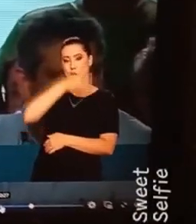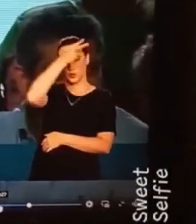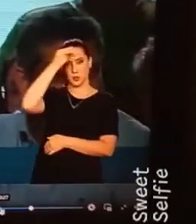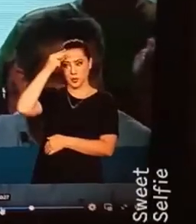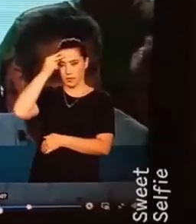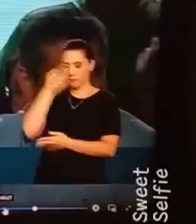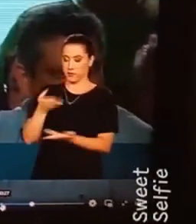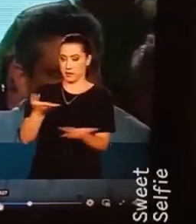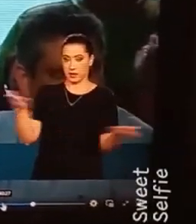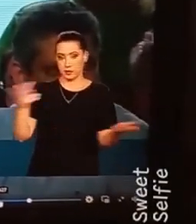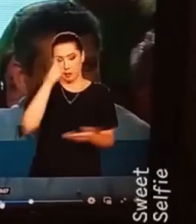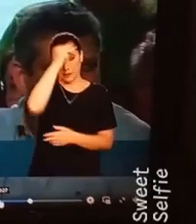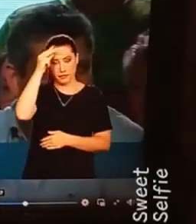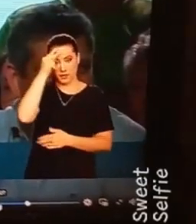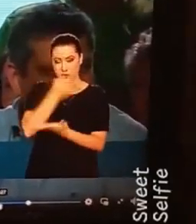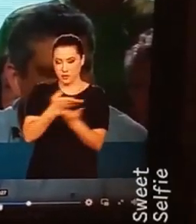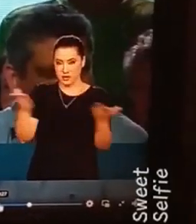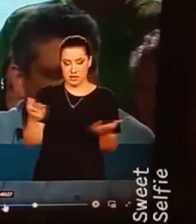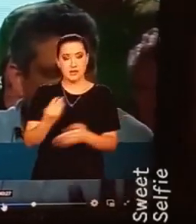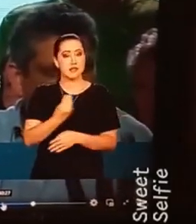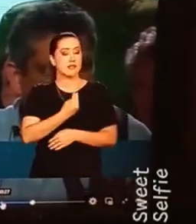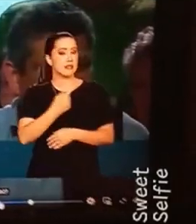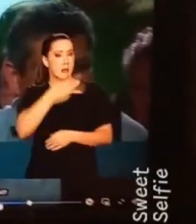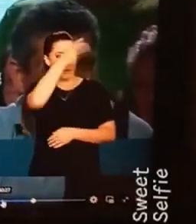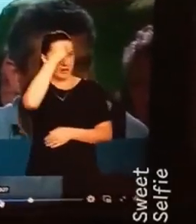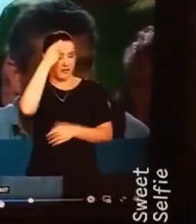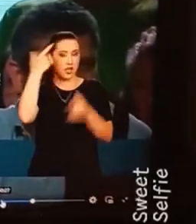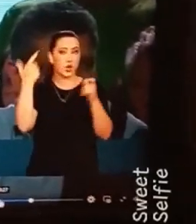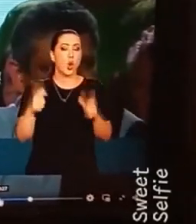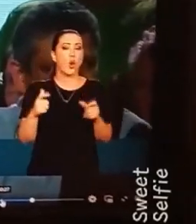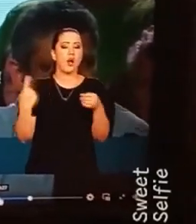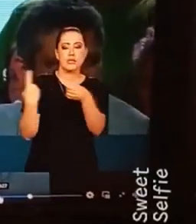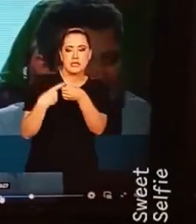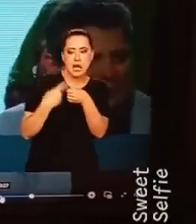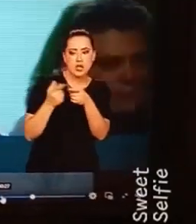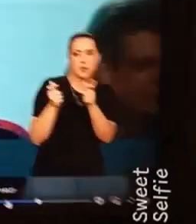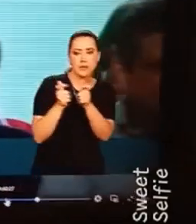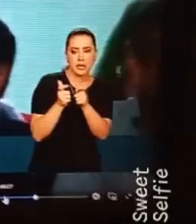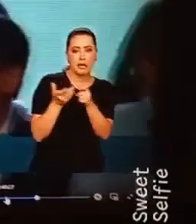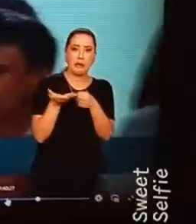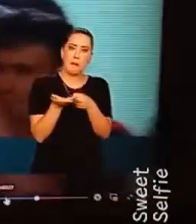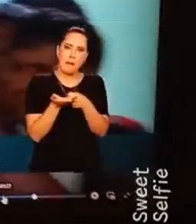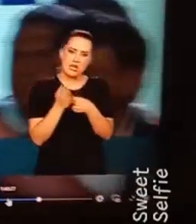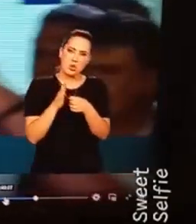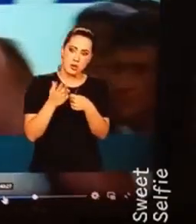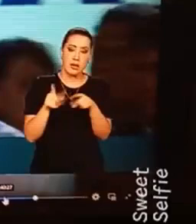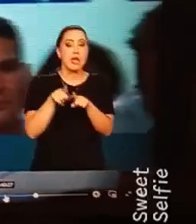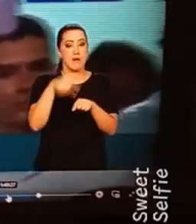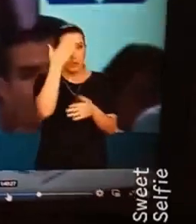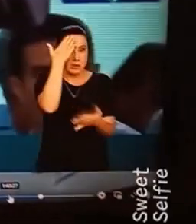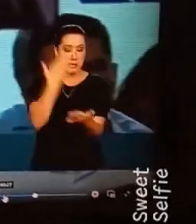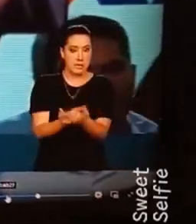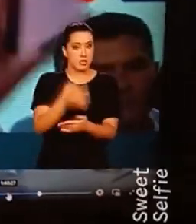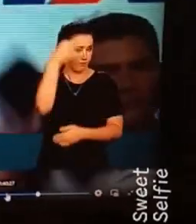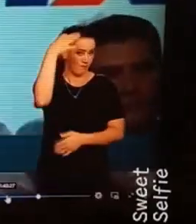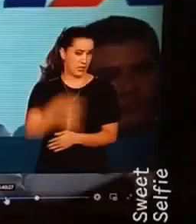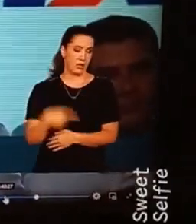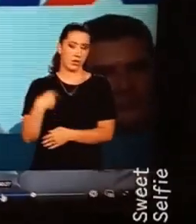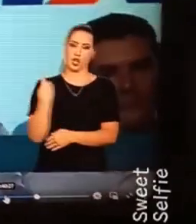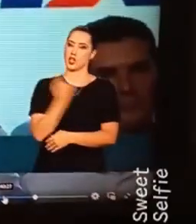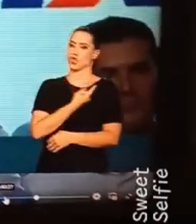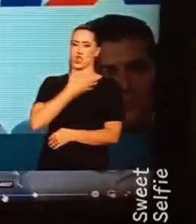pequenas, de cidade média, tenha certeza que nós não esqueceremos de vocês na